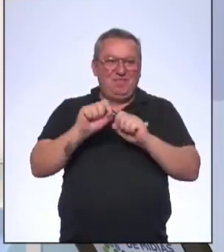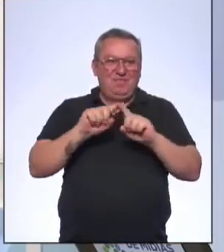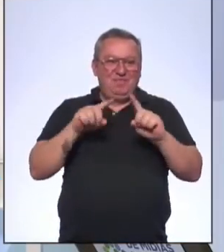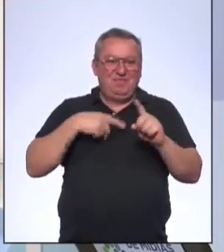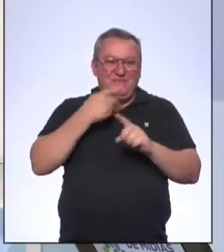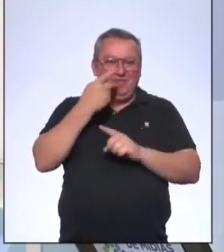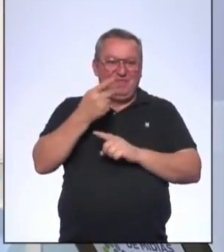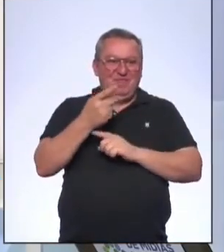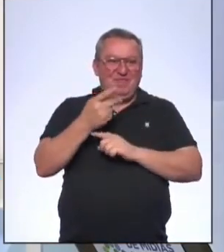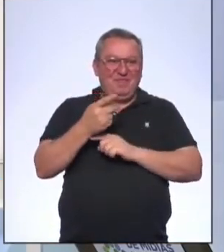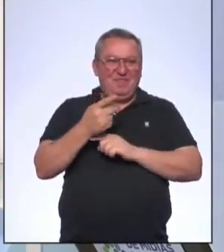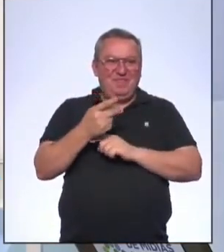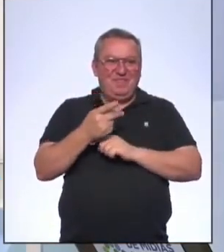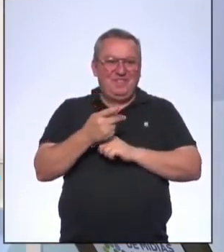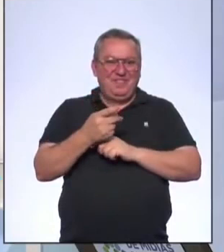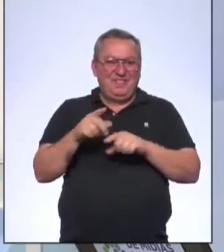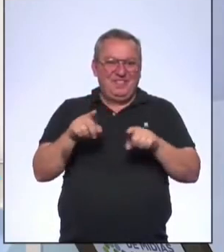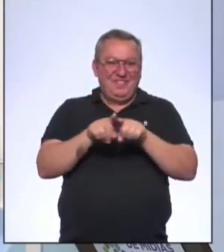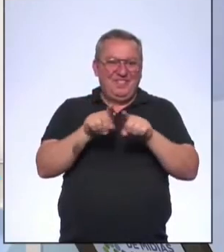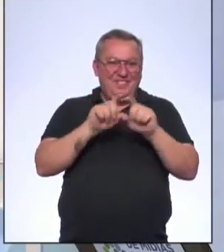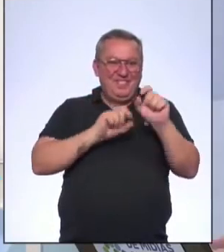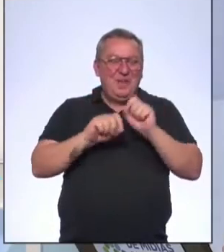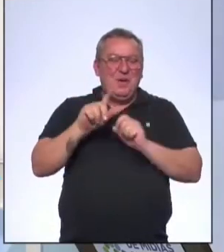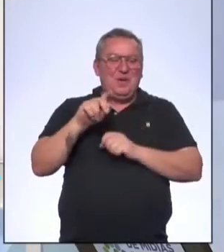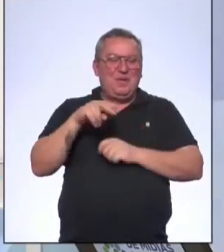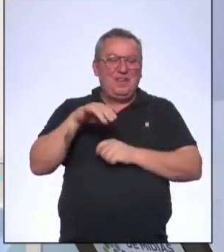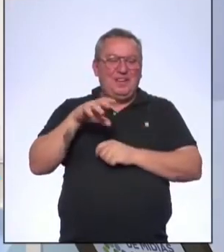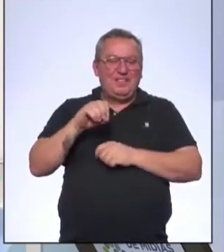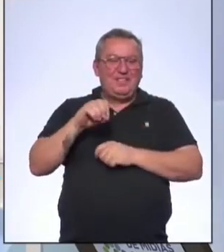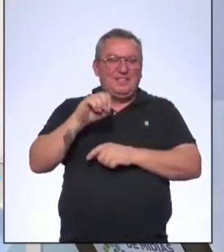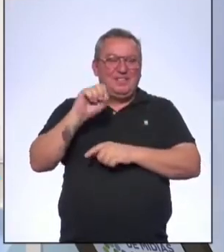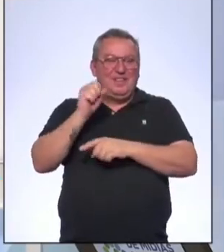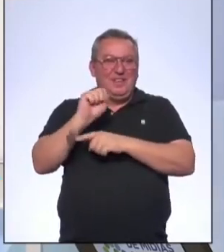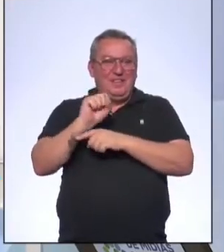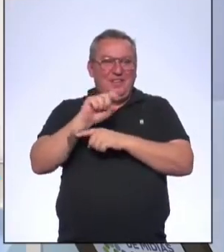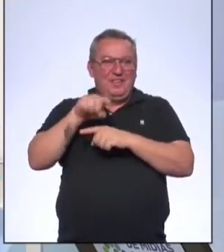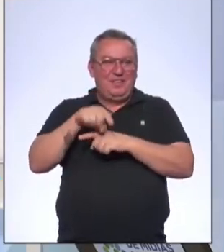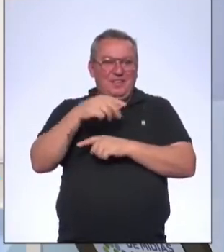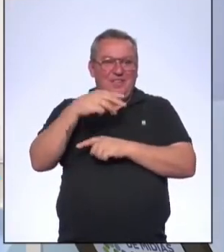ou como enviou a resposta o Gustavo,